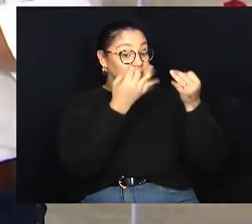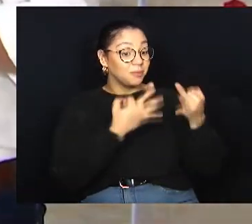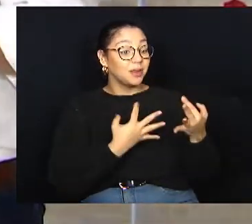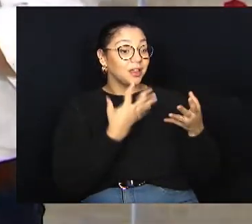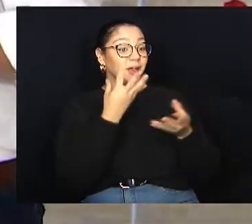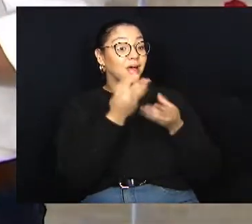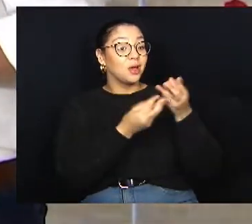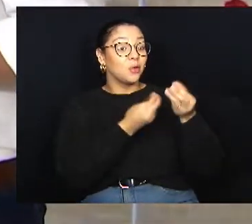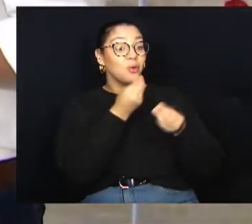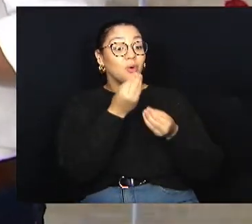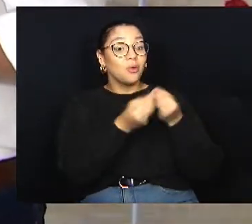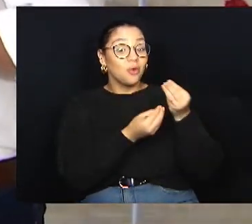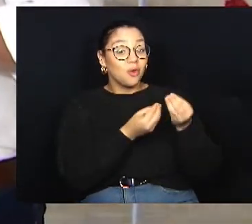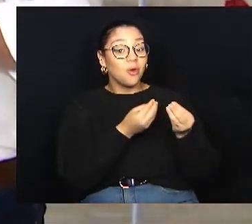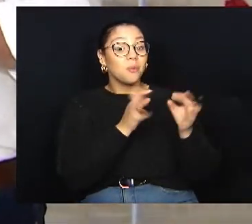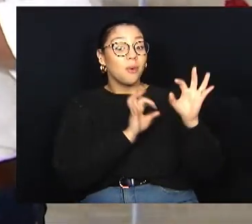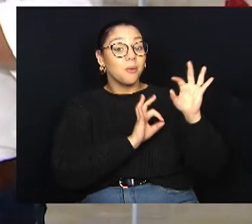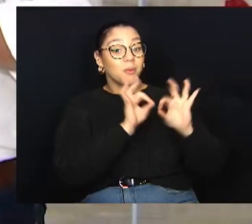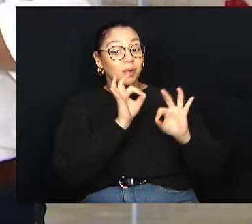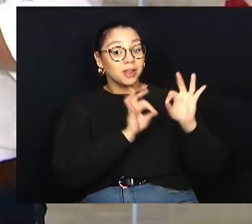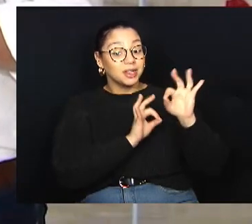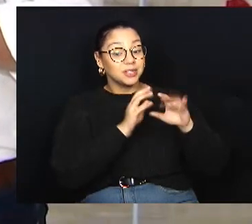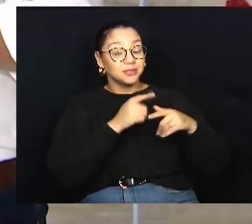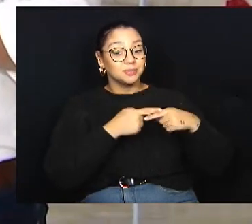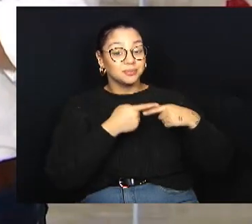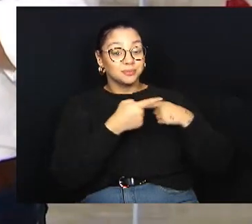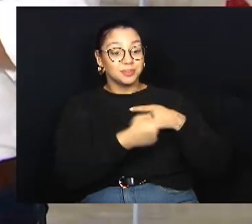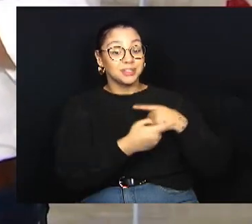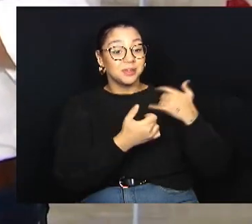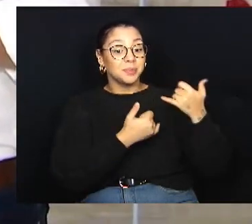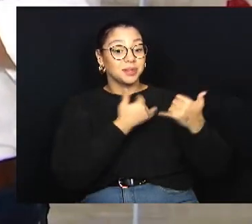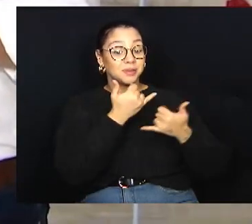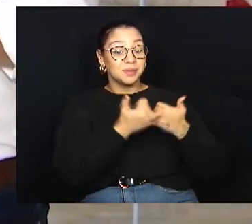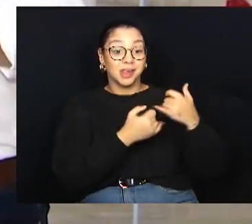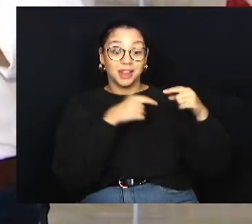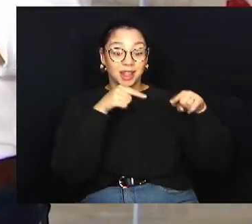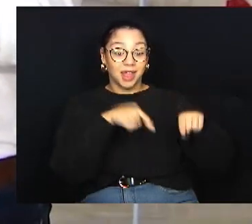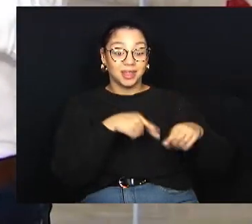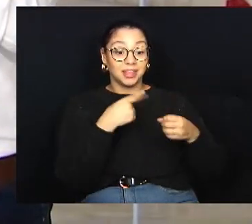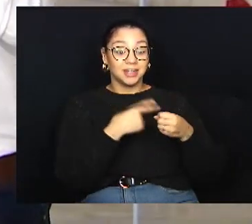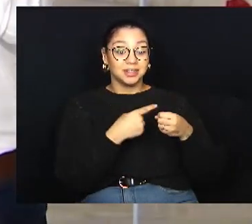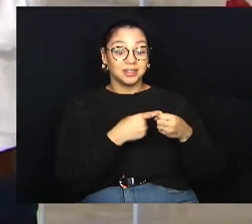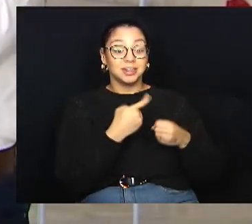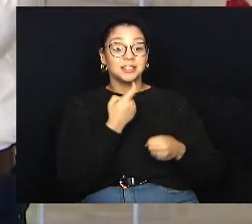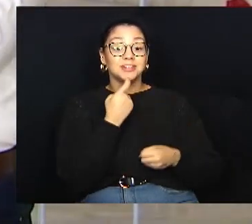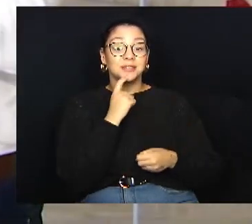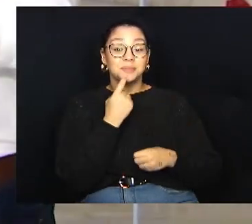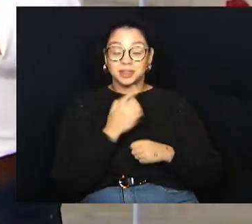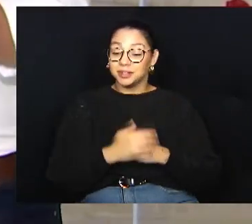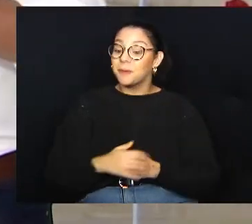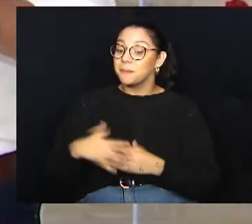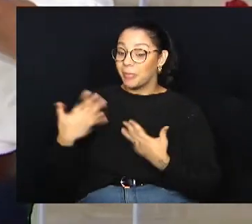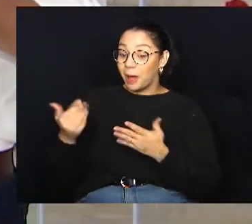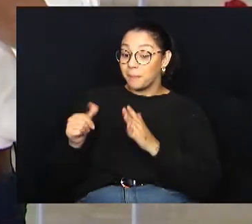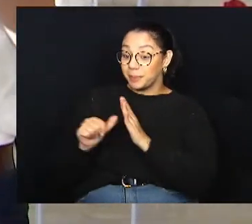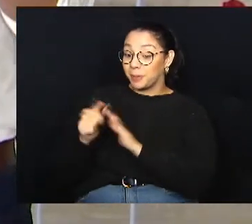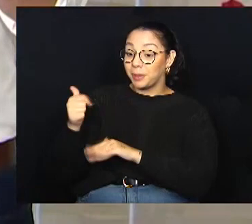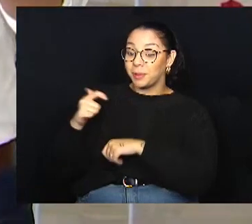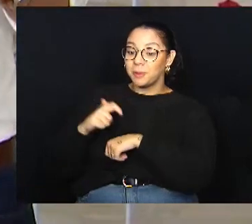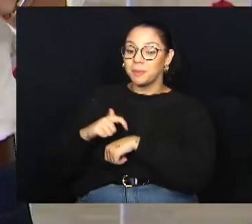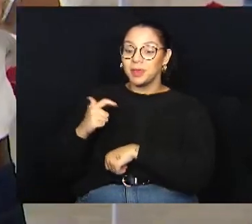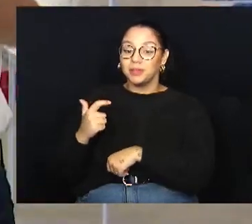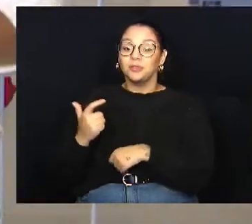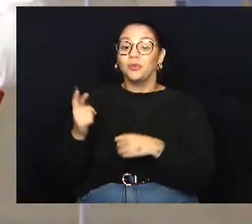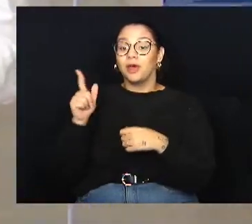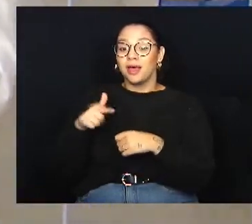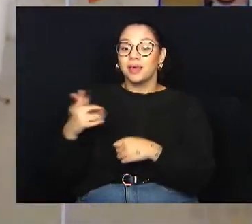sendo como foi planejada essa Semana do Brincar aqui na cidade de Campinas. Olha, em primeiro lugar, é importante a gente